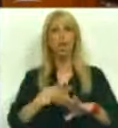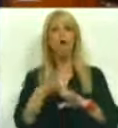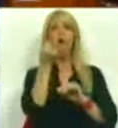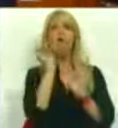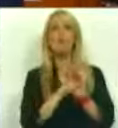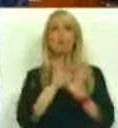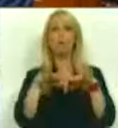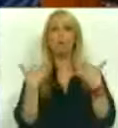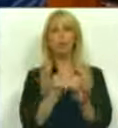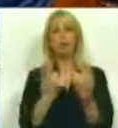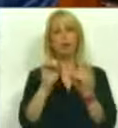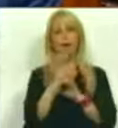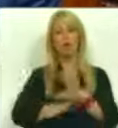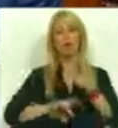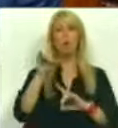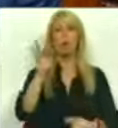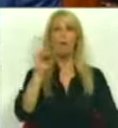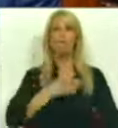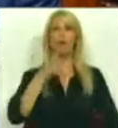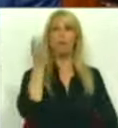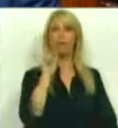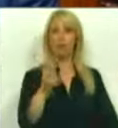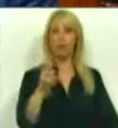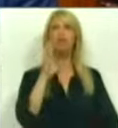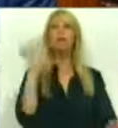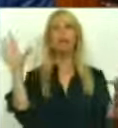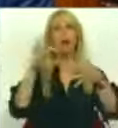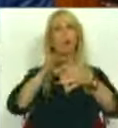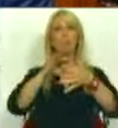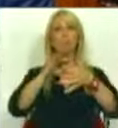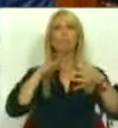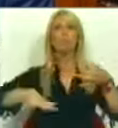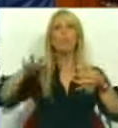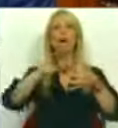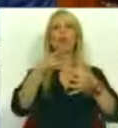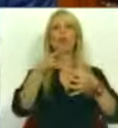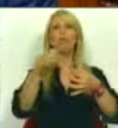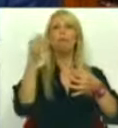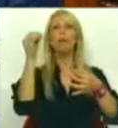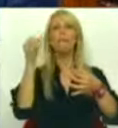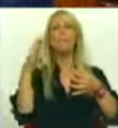Social Europeu e do FEDER, e cobre um universo de cerca de 90 mil